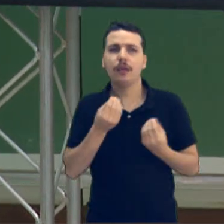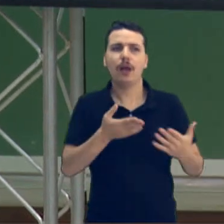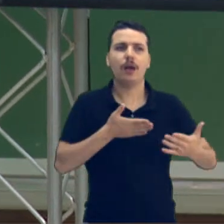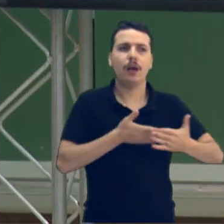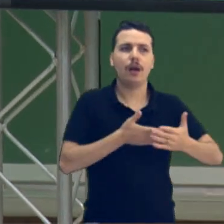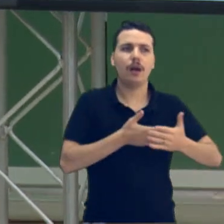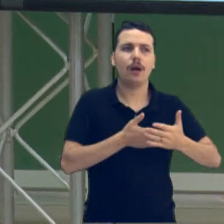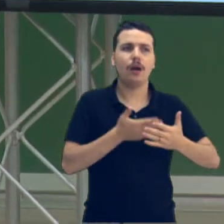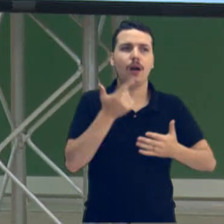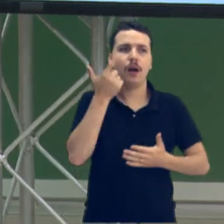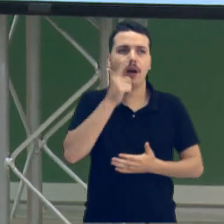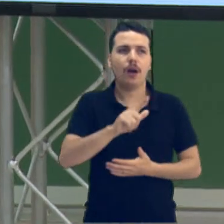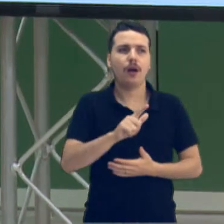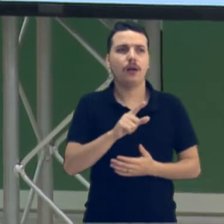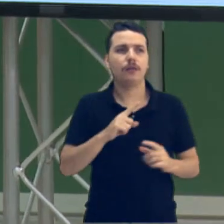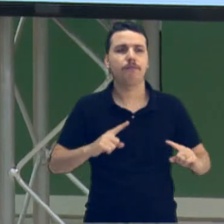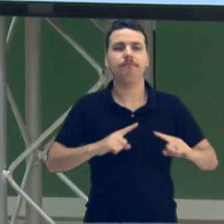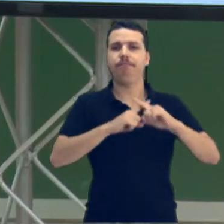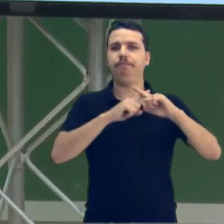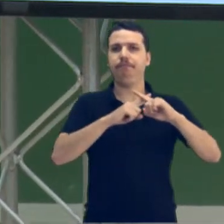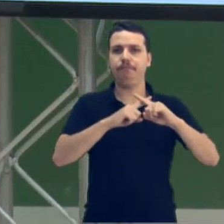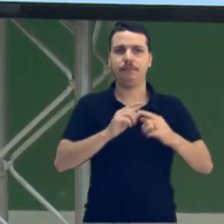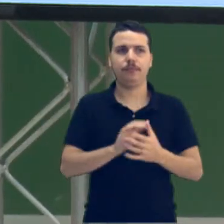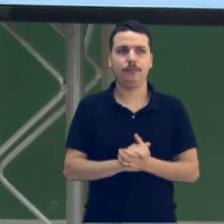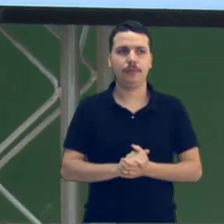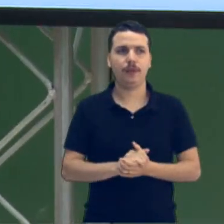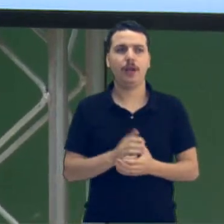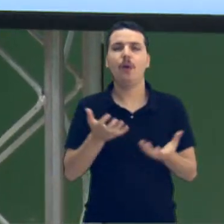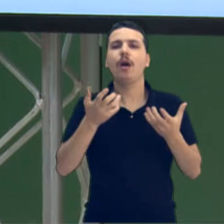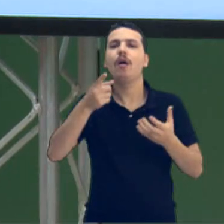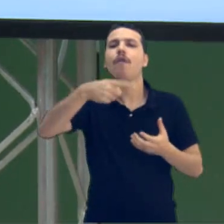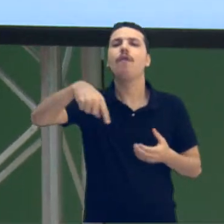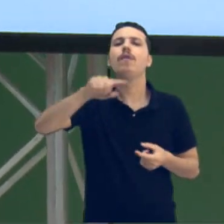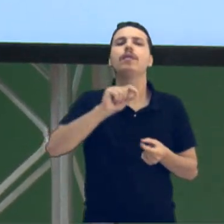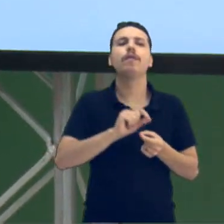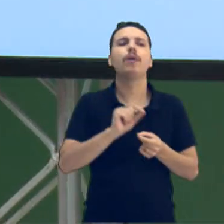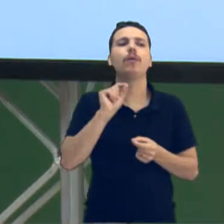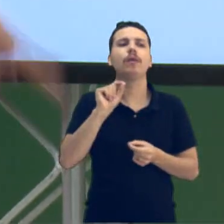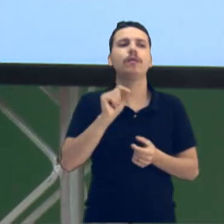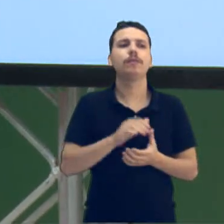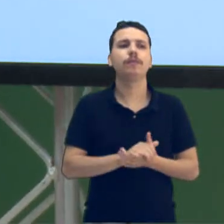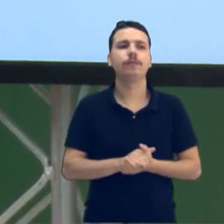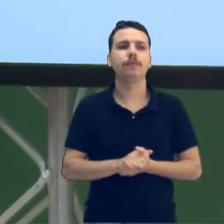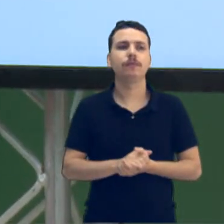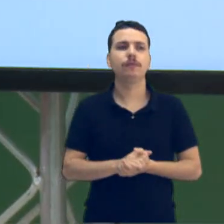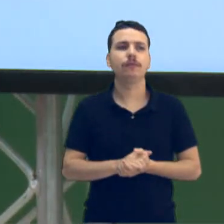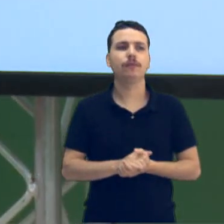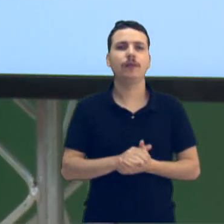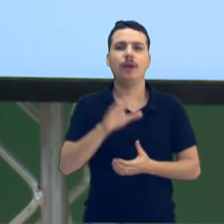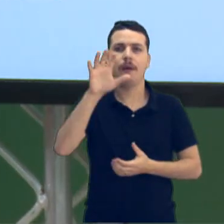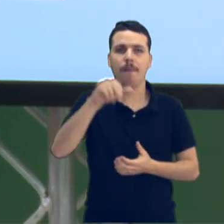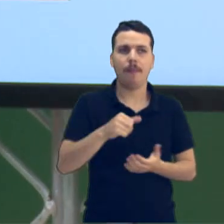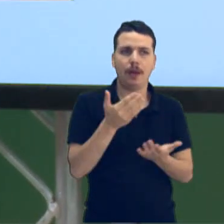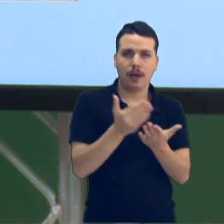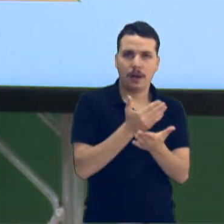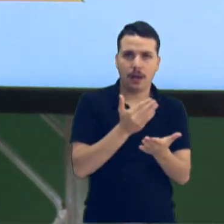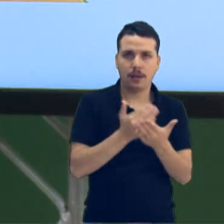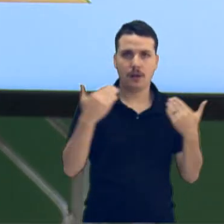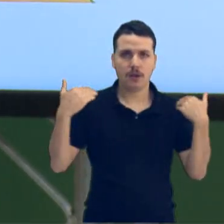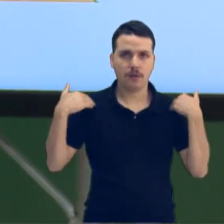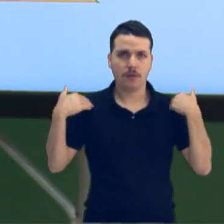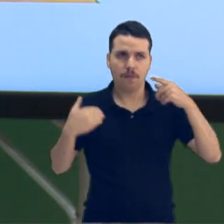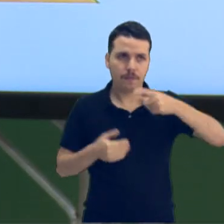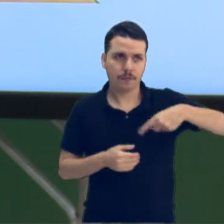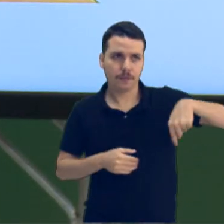dificultar para a sua adversária. O que eu quero que vocês façam? Que vocês peguem o caderno de educação física de